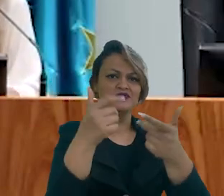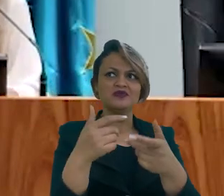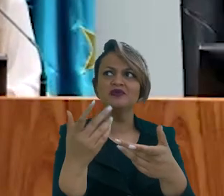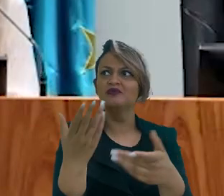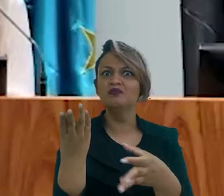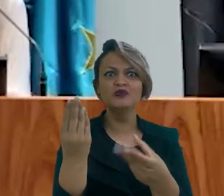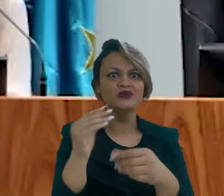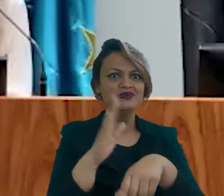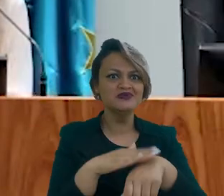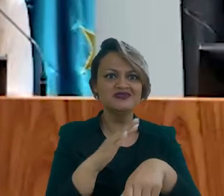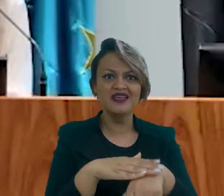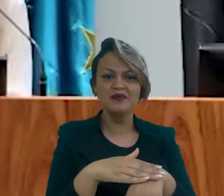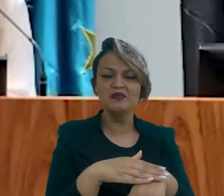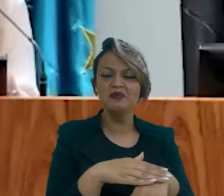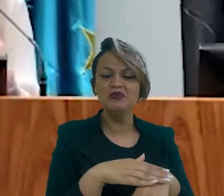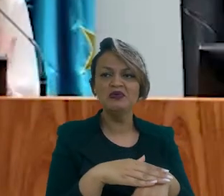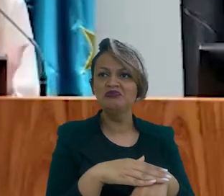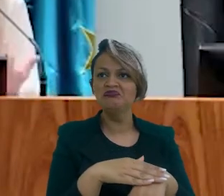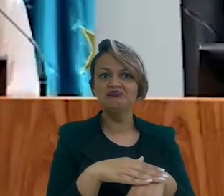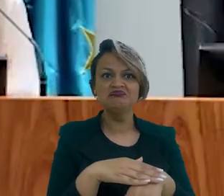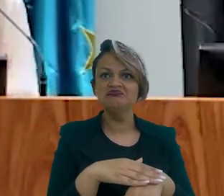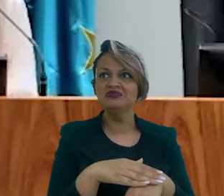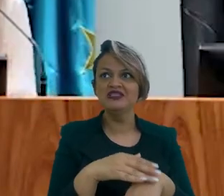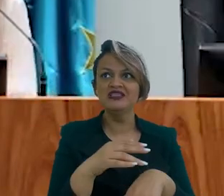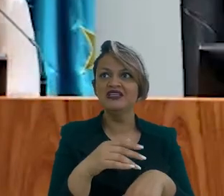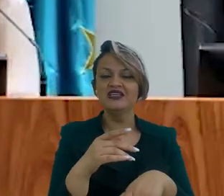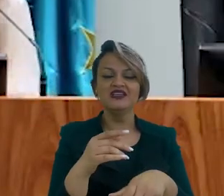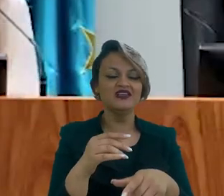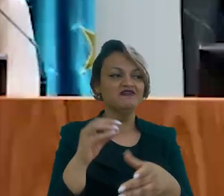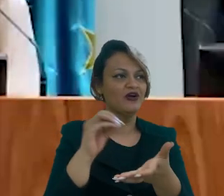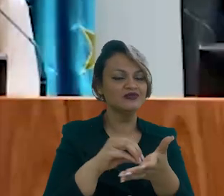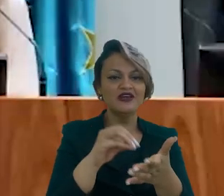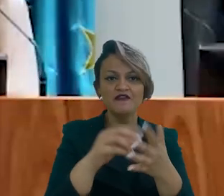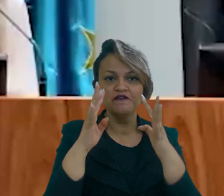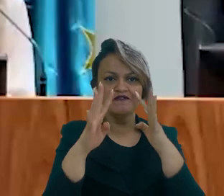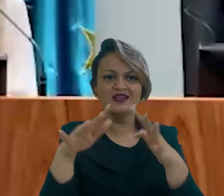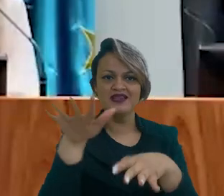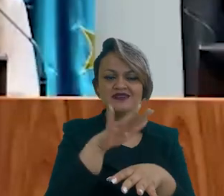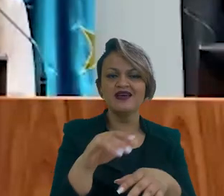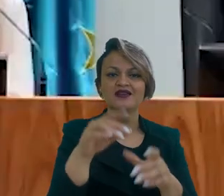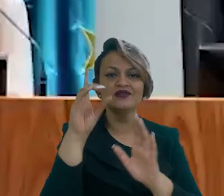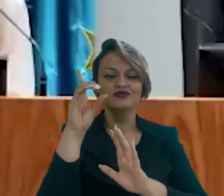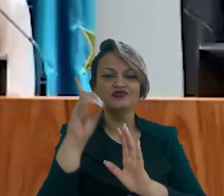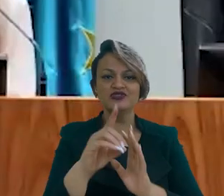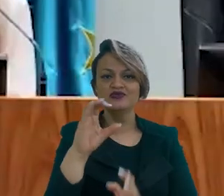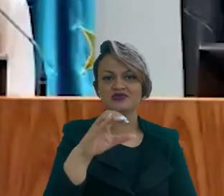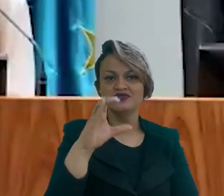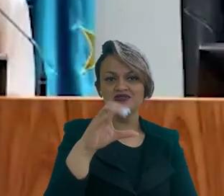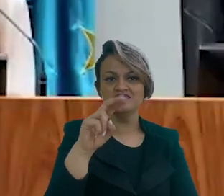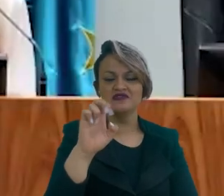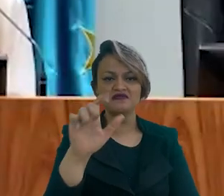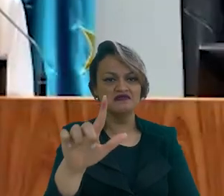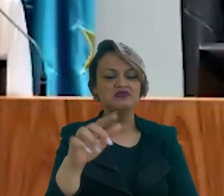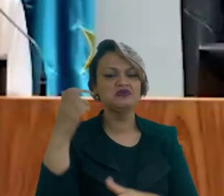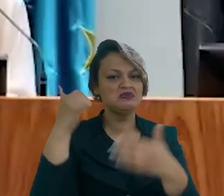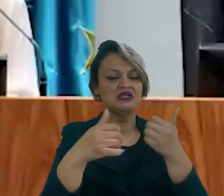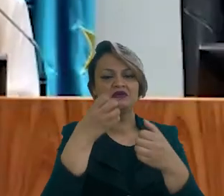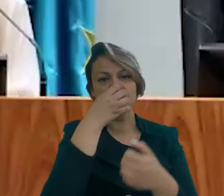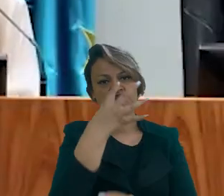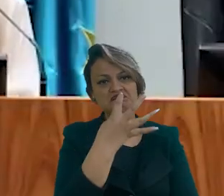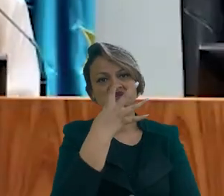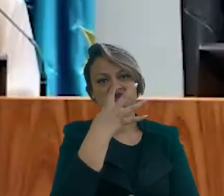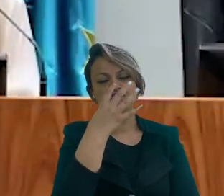fantástica muitos anos eu não ouvia algo tão concatenado na espera do direito civil Muito obrigado